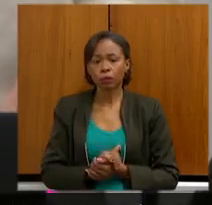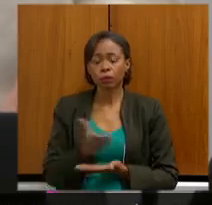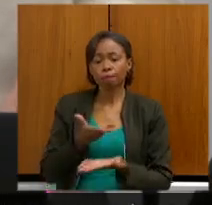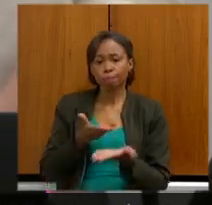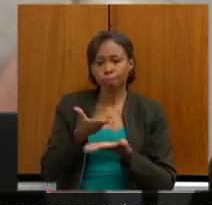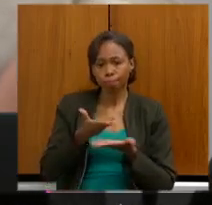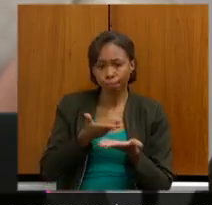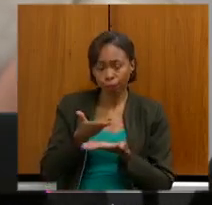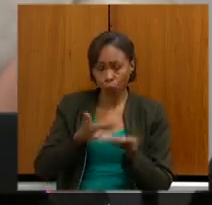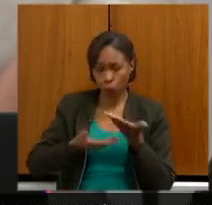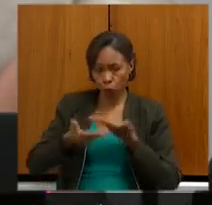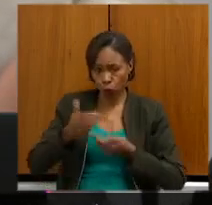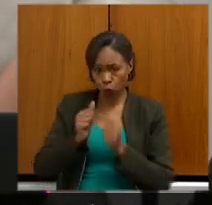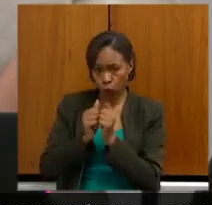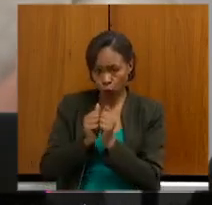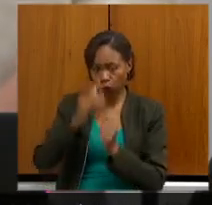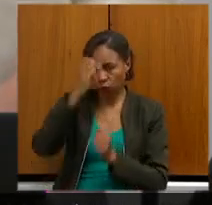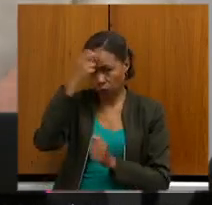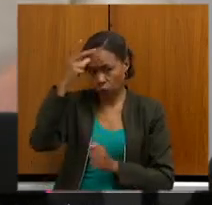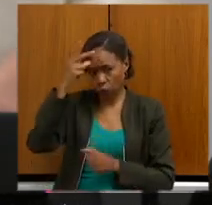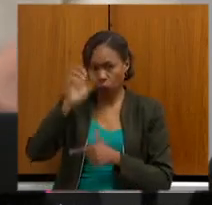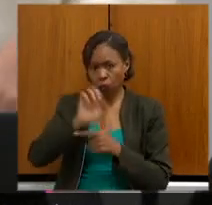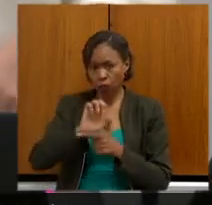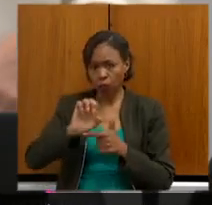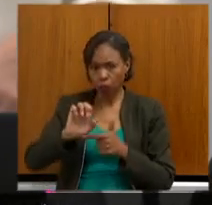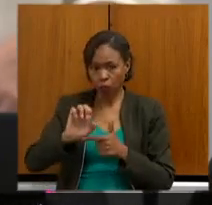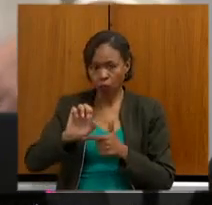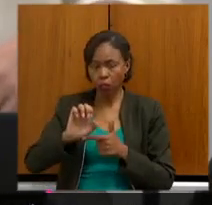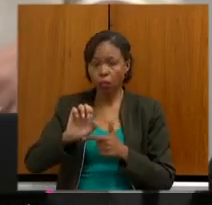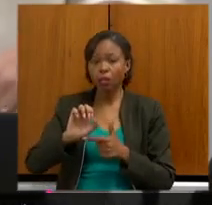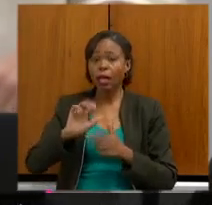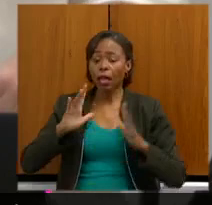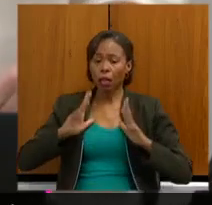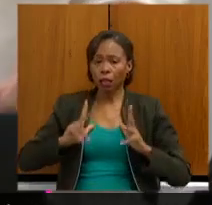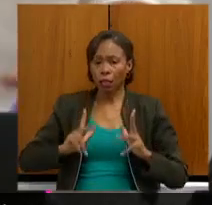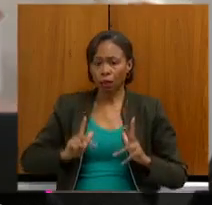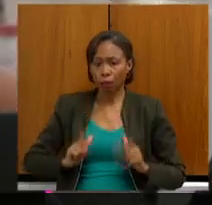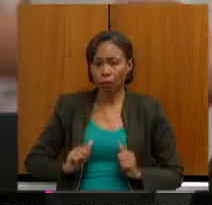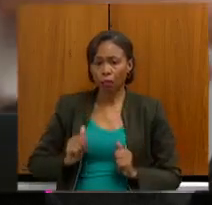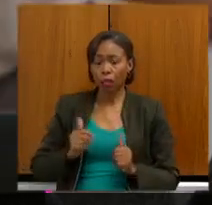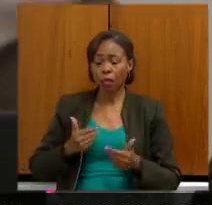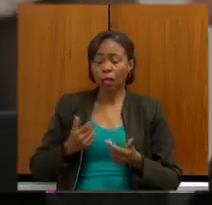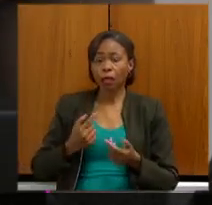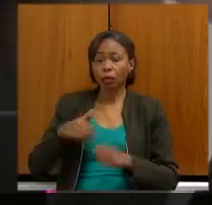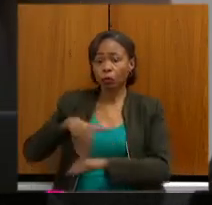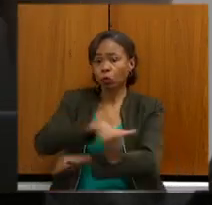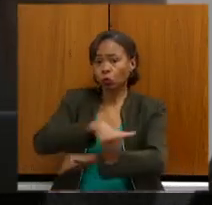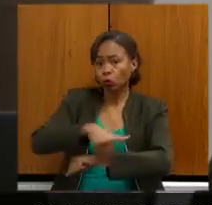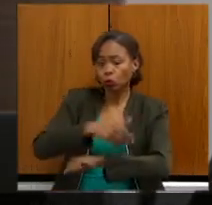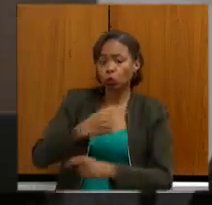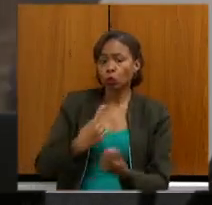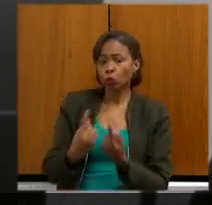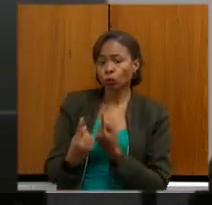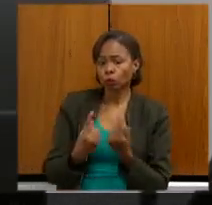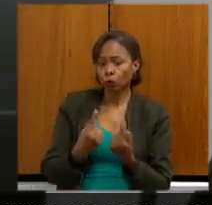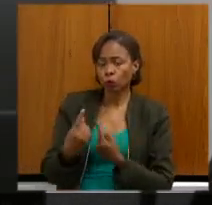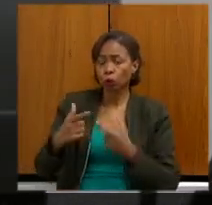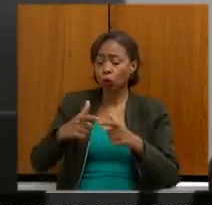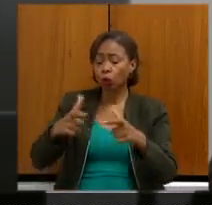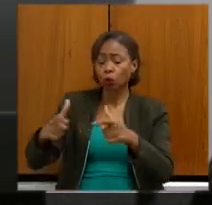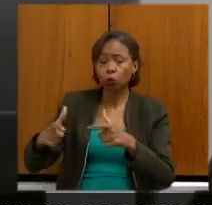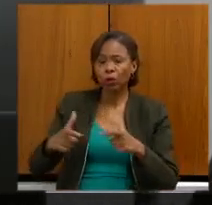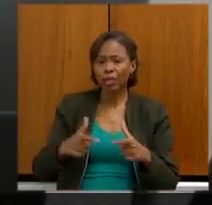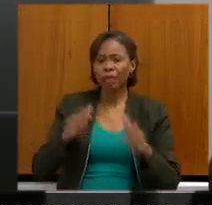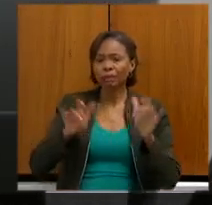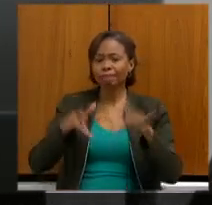articulação com a Prefeitura de Esmeralda é imediata limpeza das vias públicas Quintais e terrenos atingidos